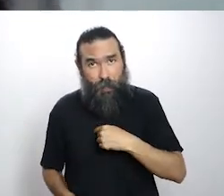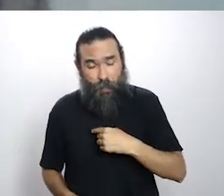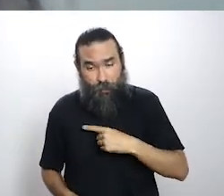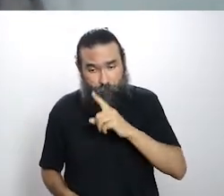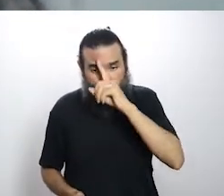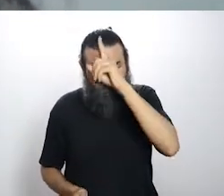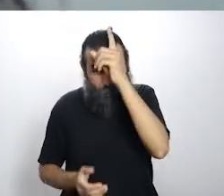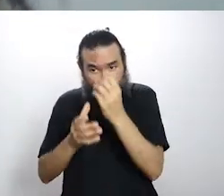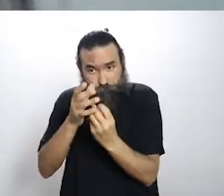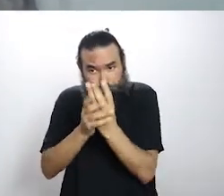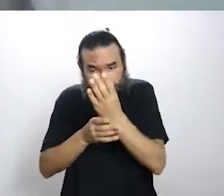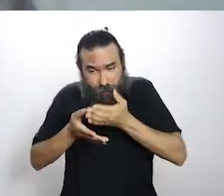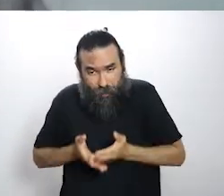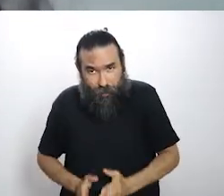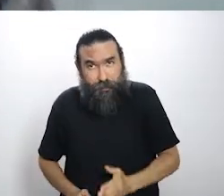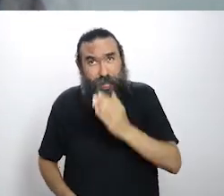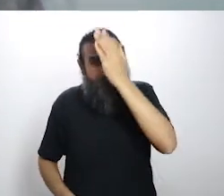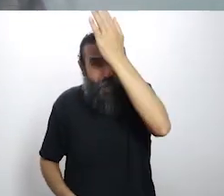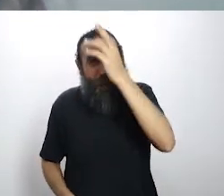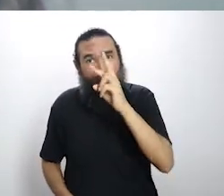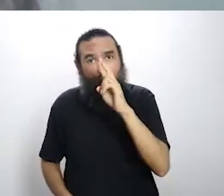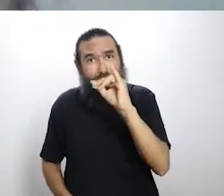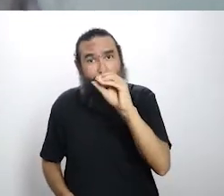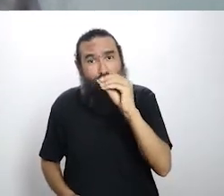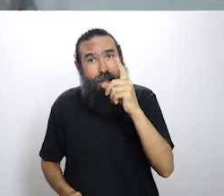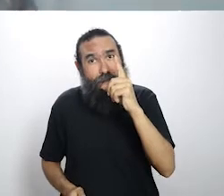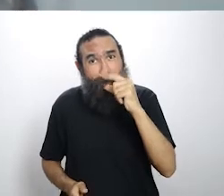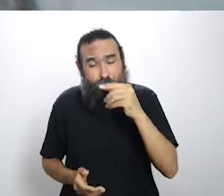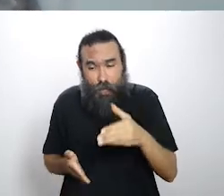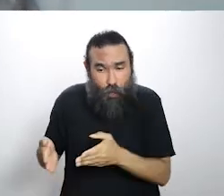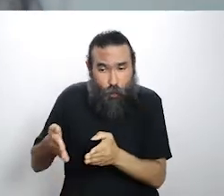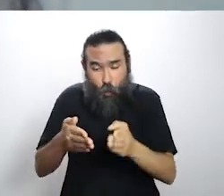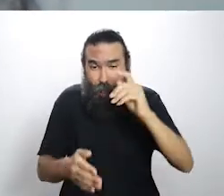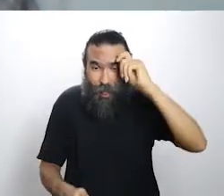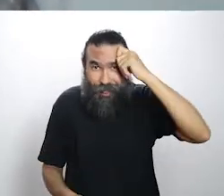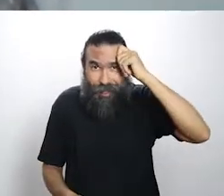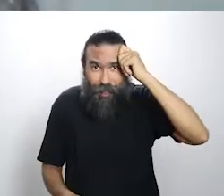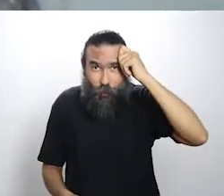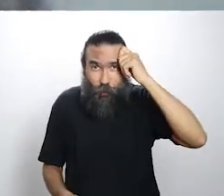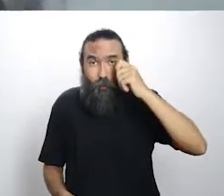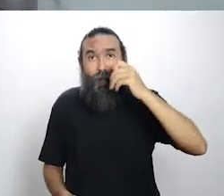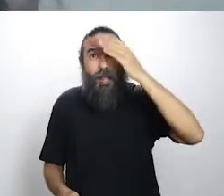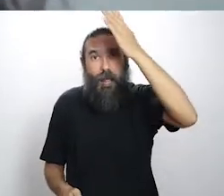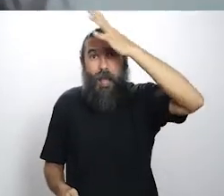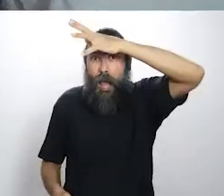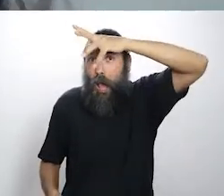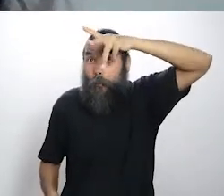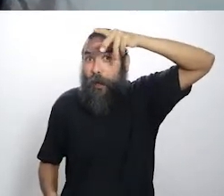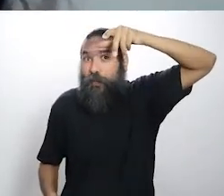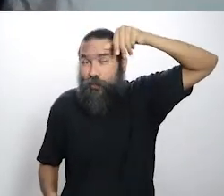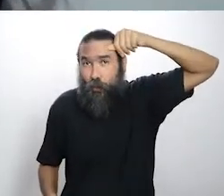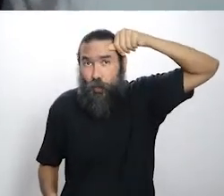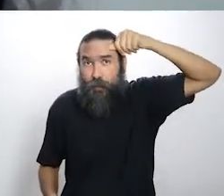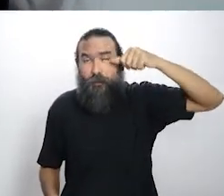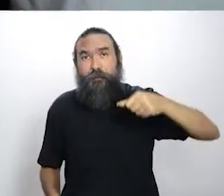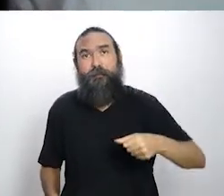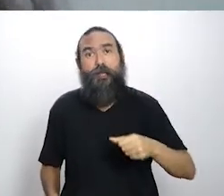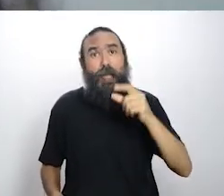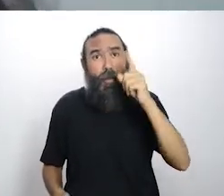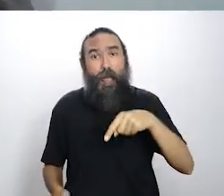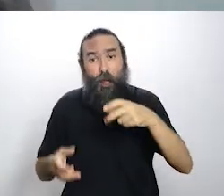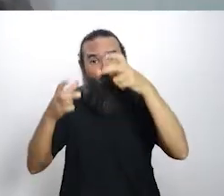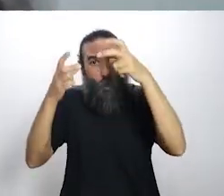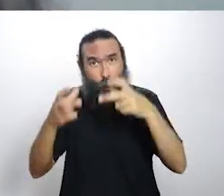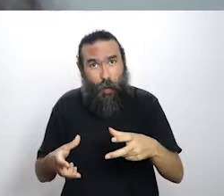Eu sou natural do Alto Rio Negro, lá no estado do Amazonas, né? De São Gabriel da Cachoeira, que é uma das regiões que tem a